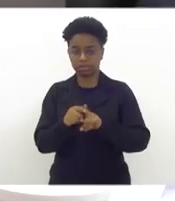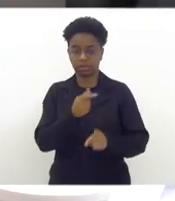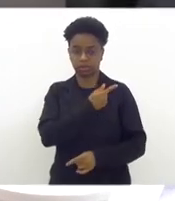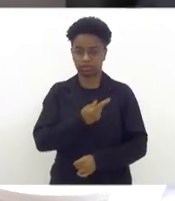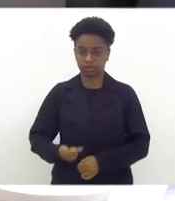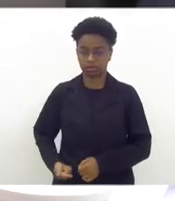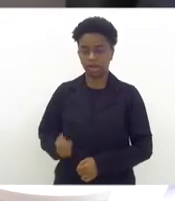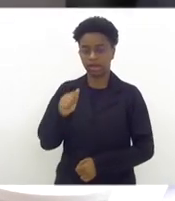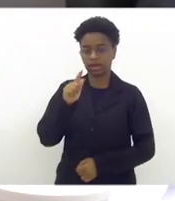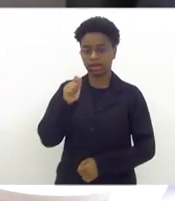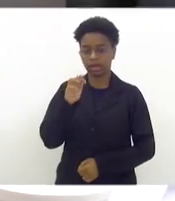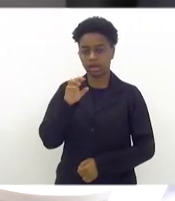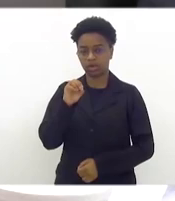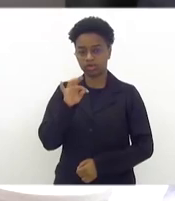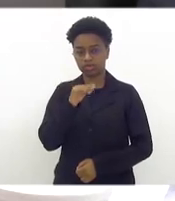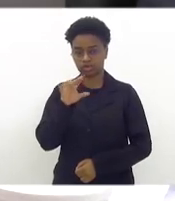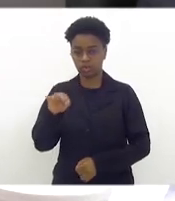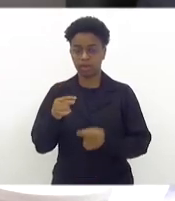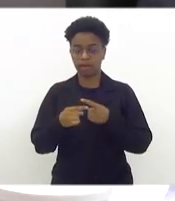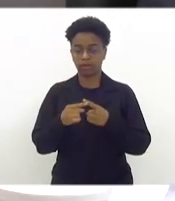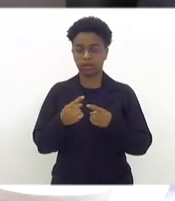Garotinho. Por quê? O Manes está assinando